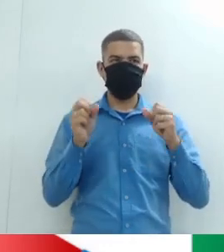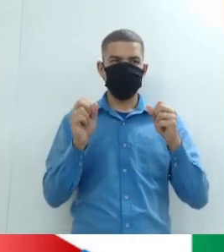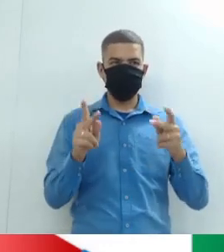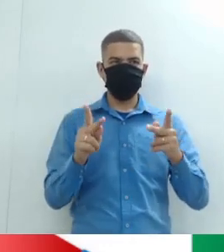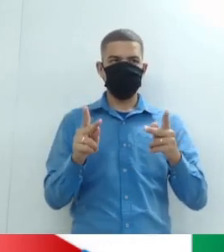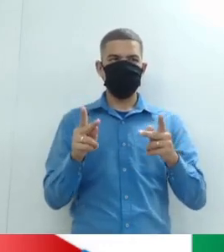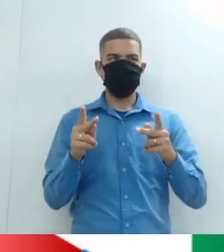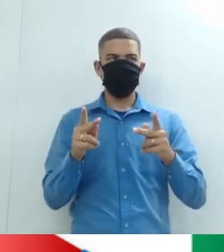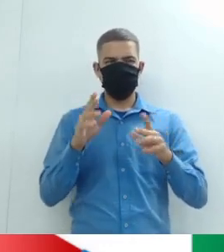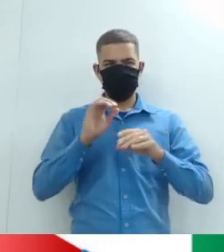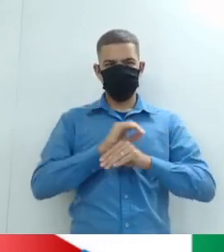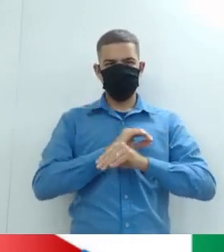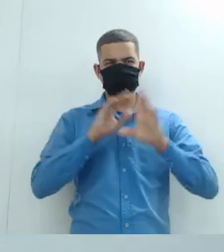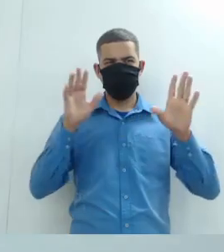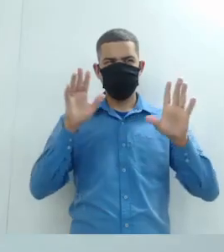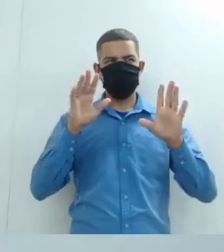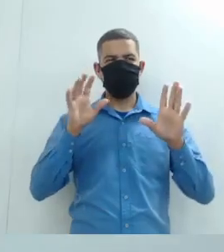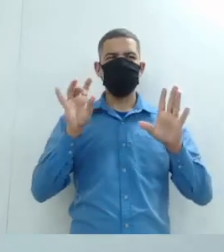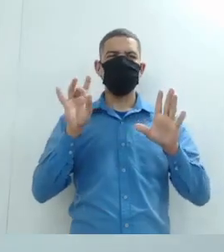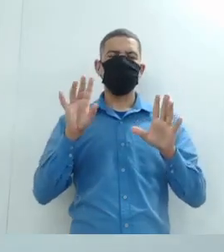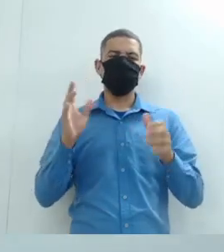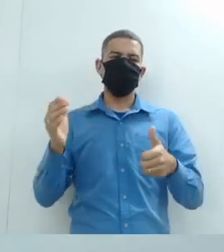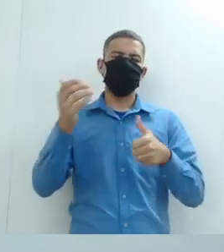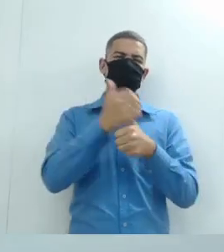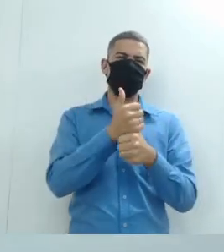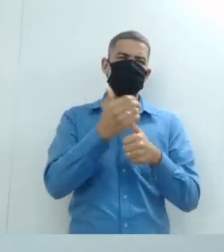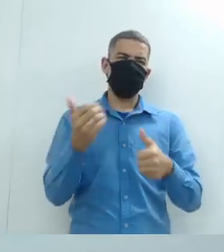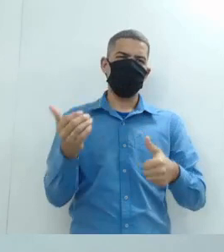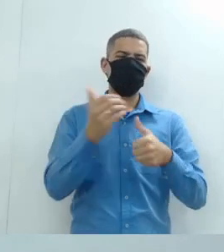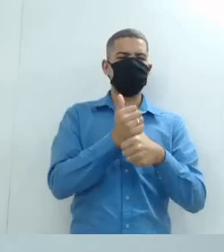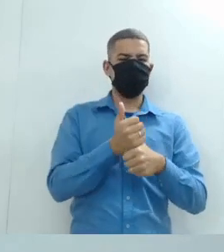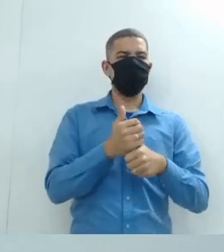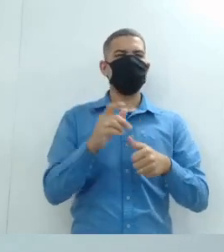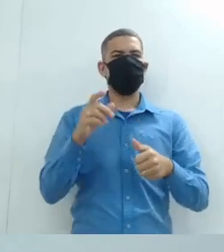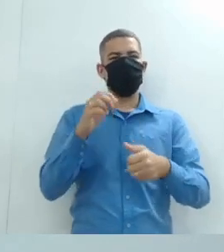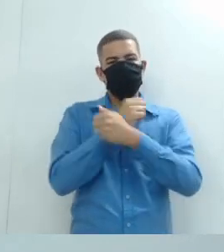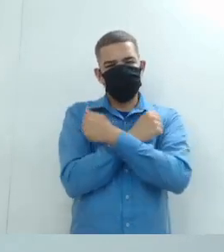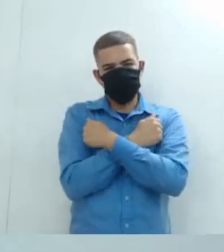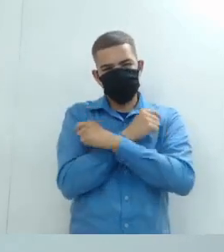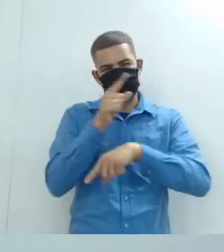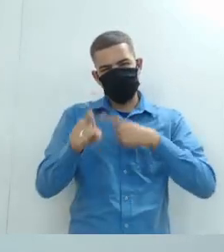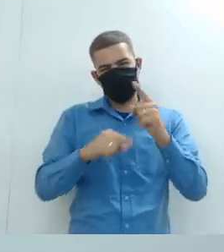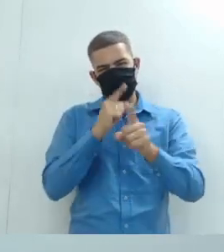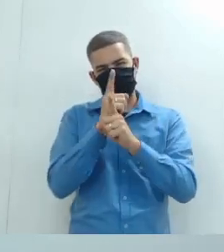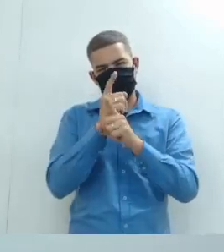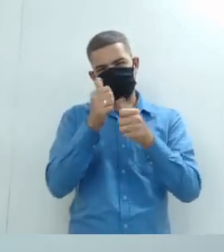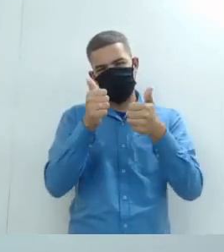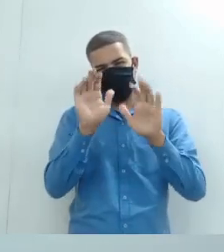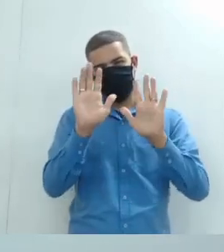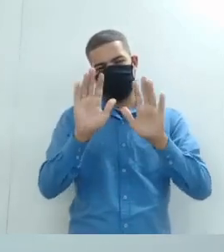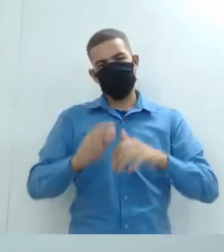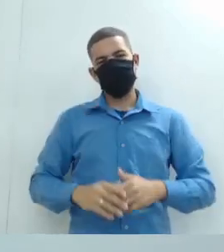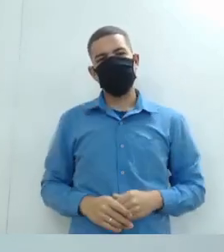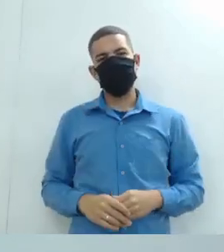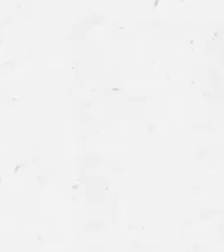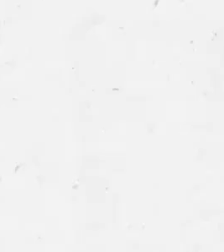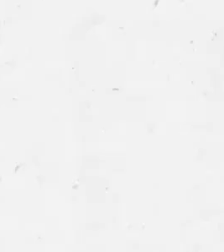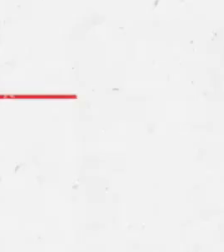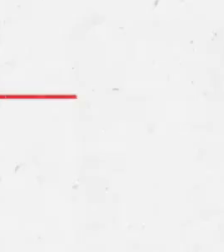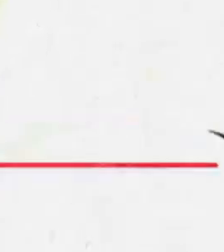para entender? Tá claro? Só substituição na fórmula direta. Um forte abraço, até a próxima videoaula. Tchau, tchau.